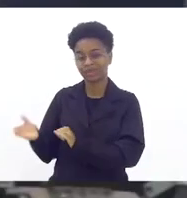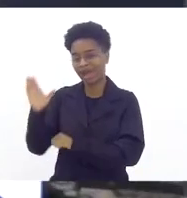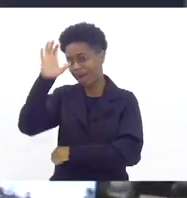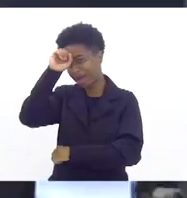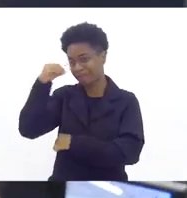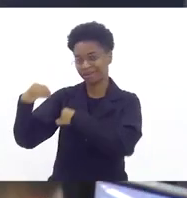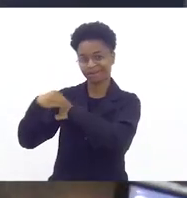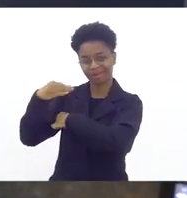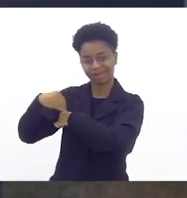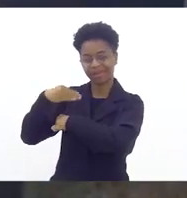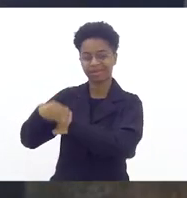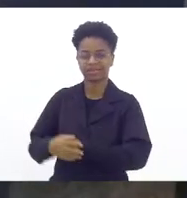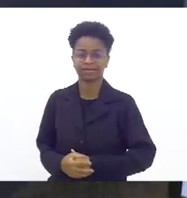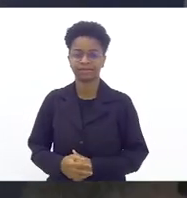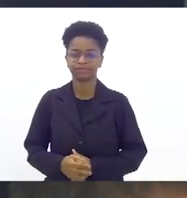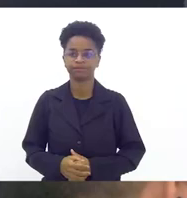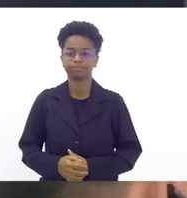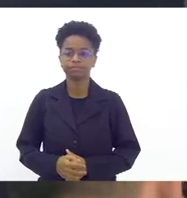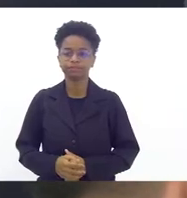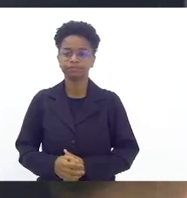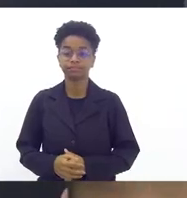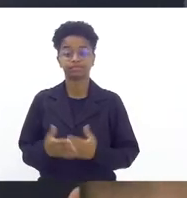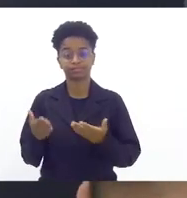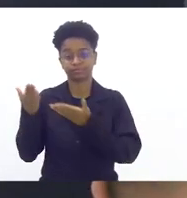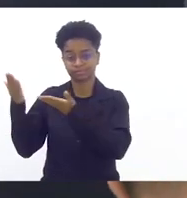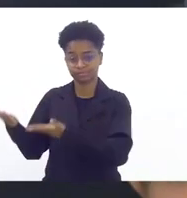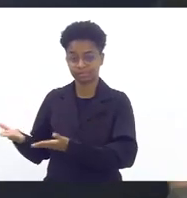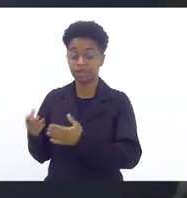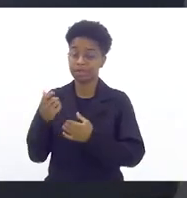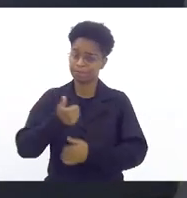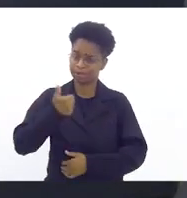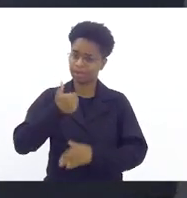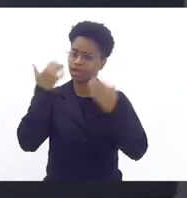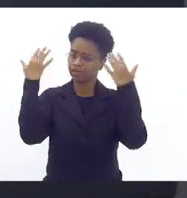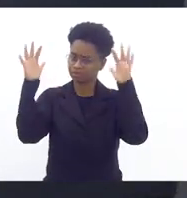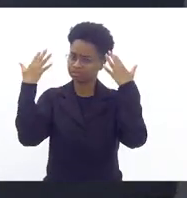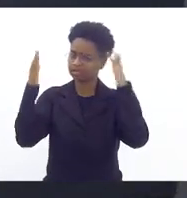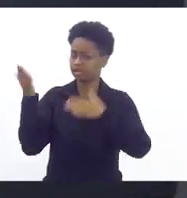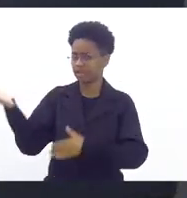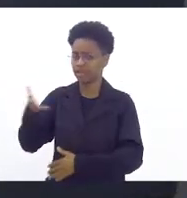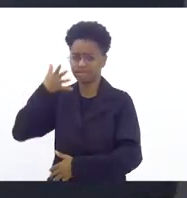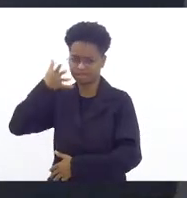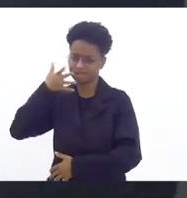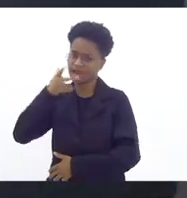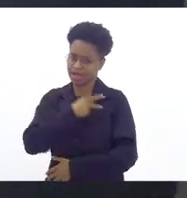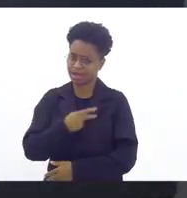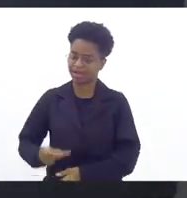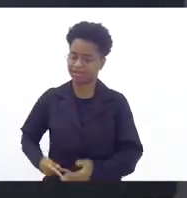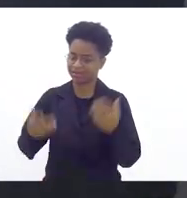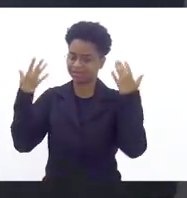nobre colega. Então, Mink, é contigo. Primeiro, uma salva de palmas aqui para a fala do nosso presidente,